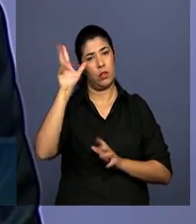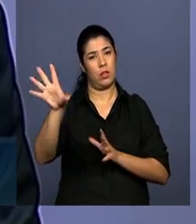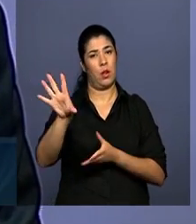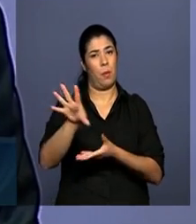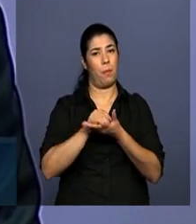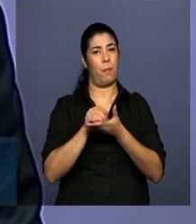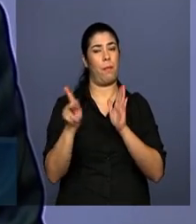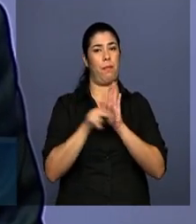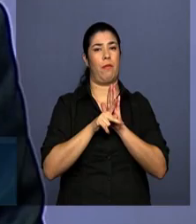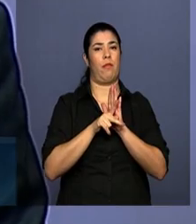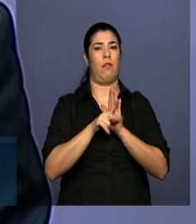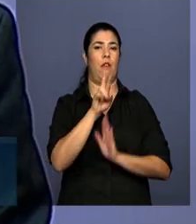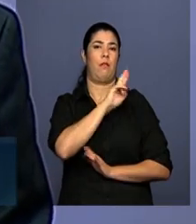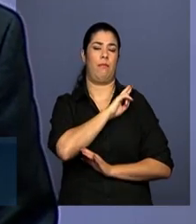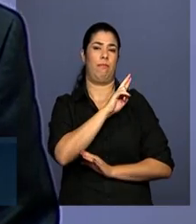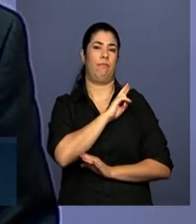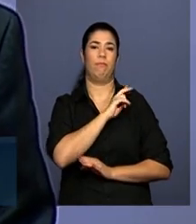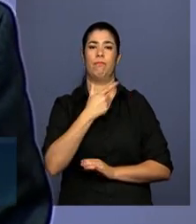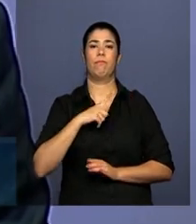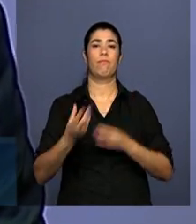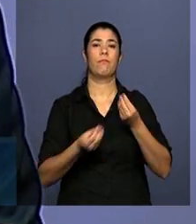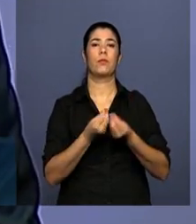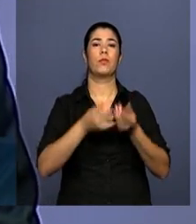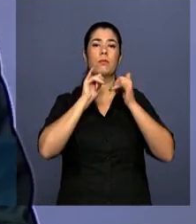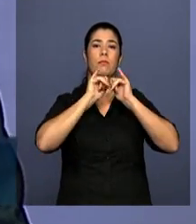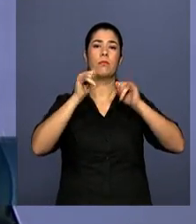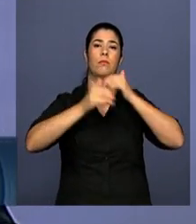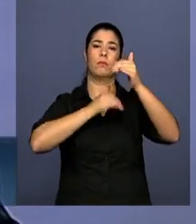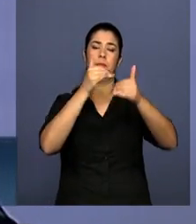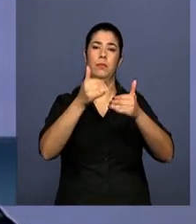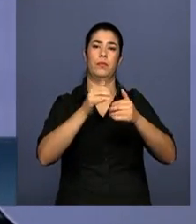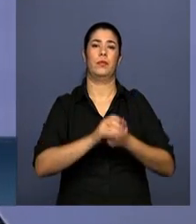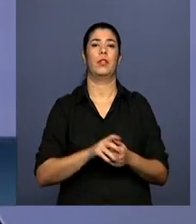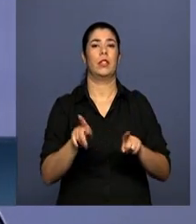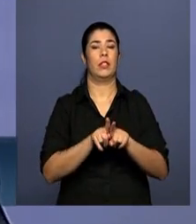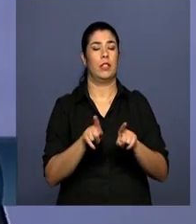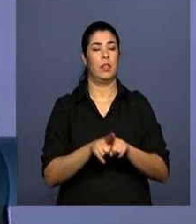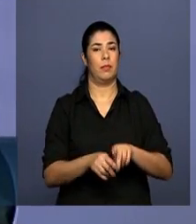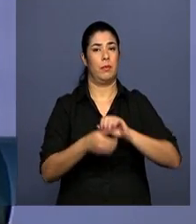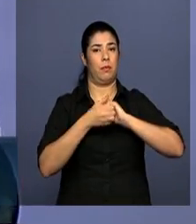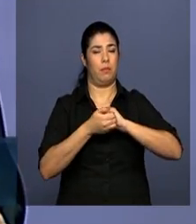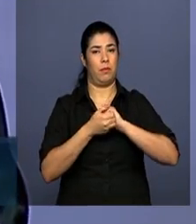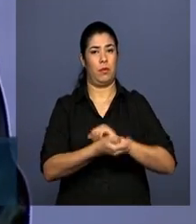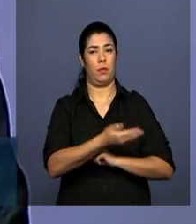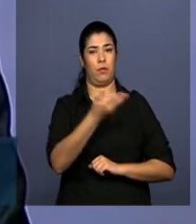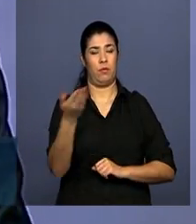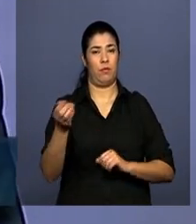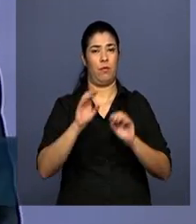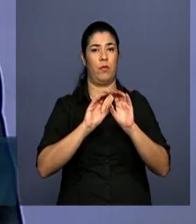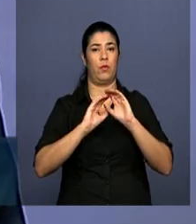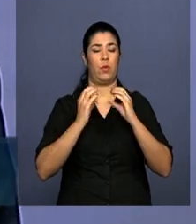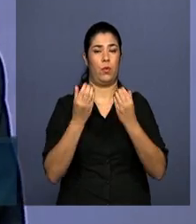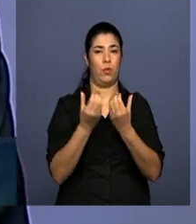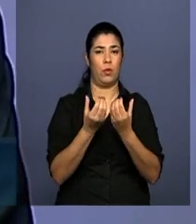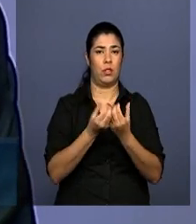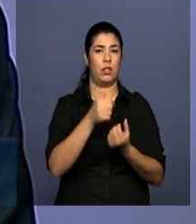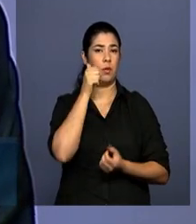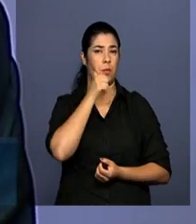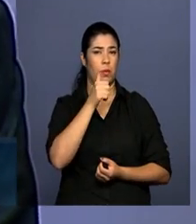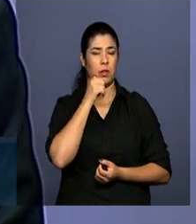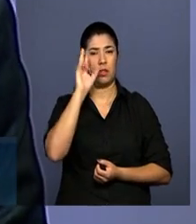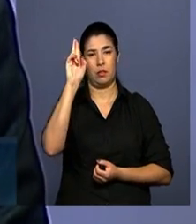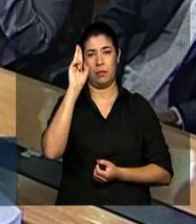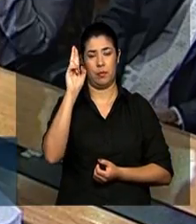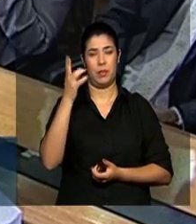apropriarem dessas informações, não terão como avançar. Eu quero saudar também os conselheiros, entidades e demais movimentos de mulheres, enfim, todos que estão aqui